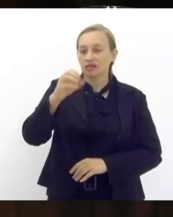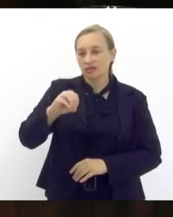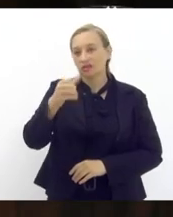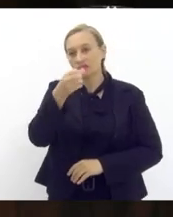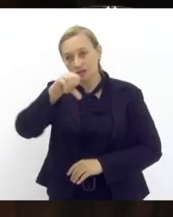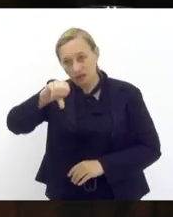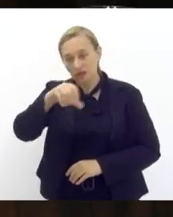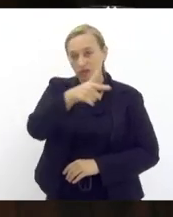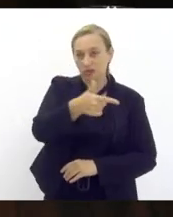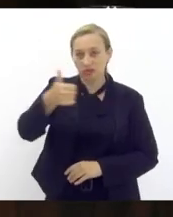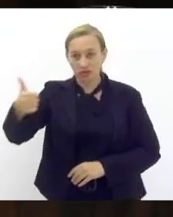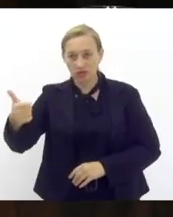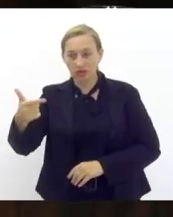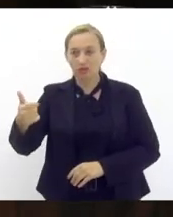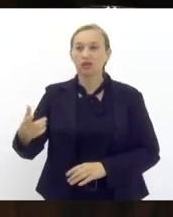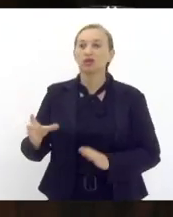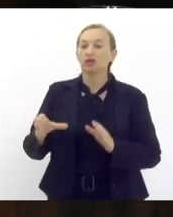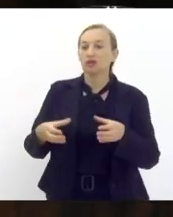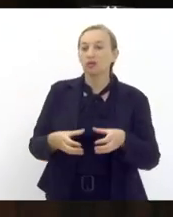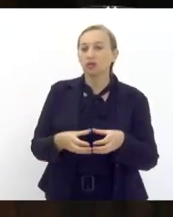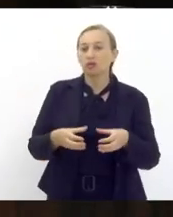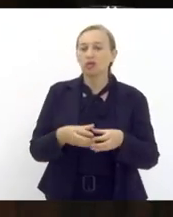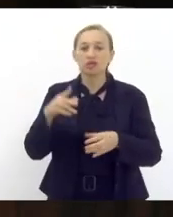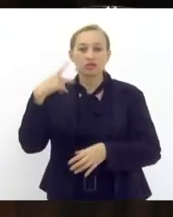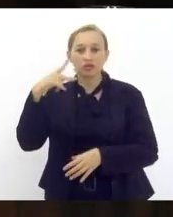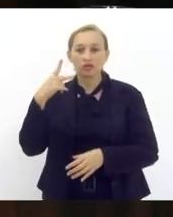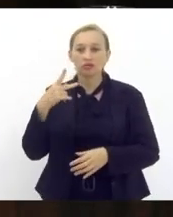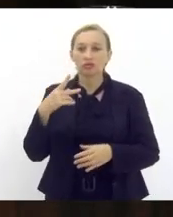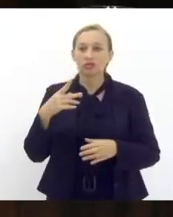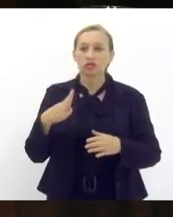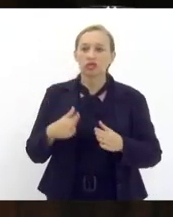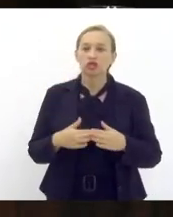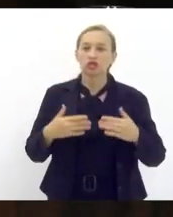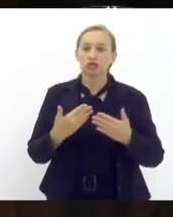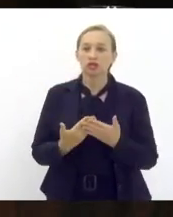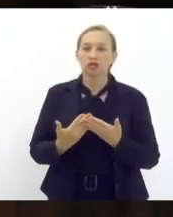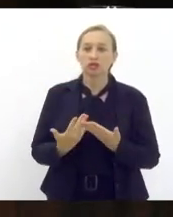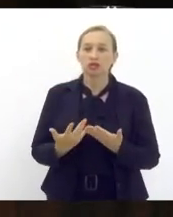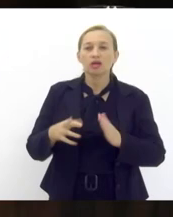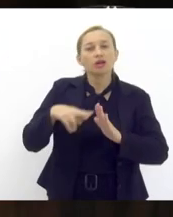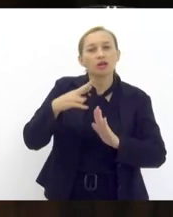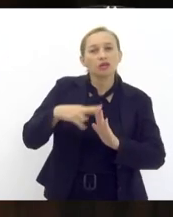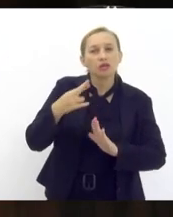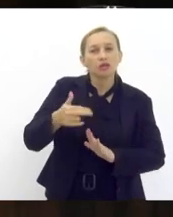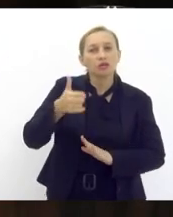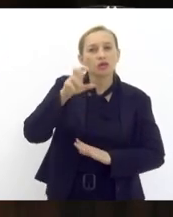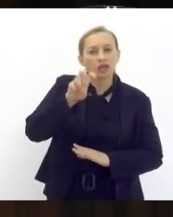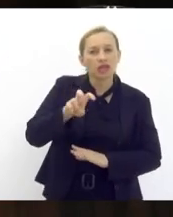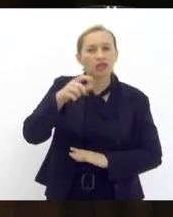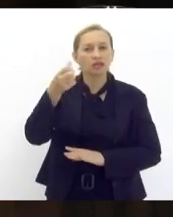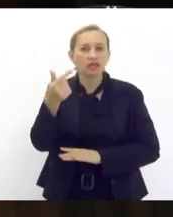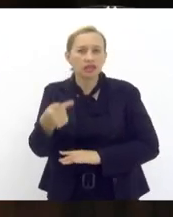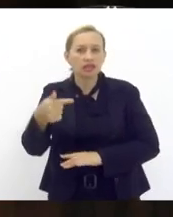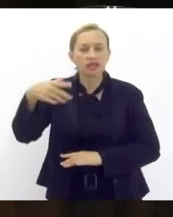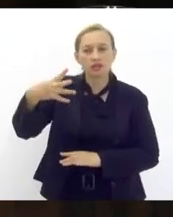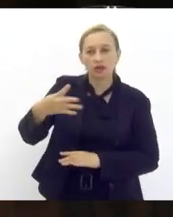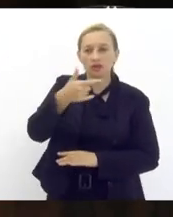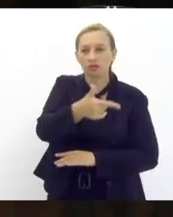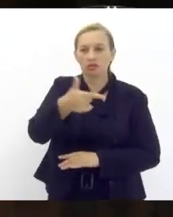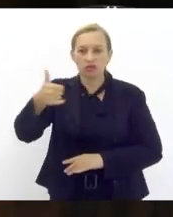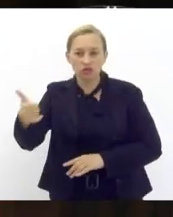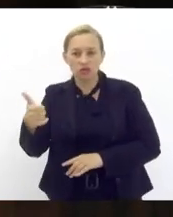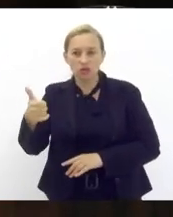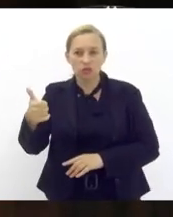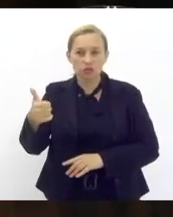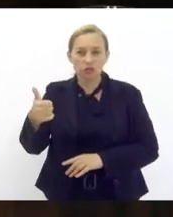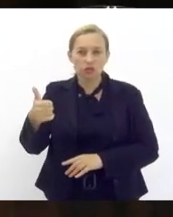de autoria da Comissão Parlamentar de Inquérito. Resolução número 574 de 2021,